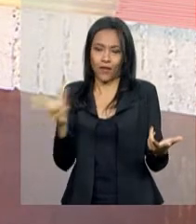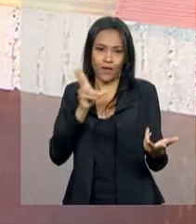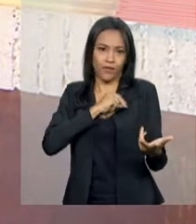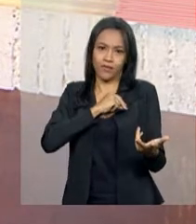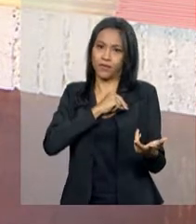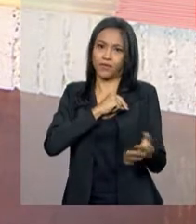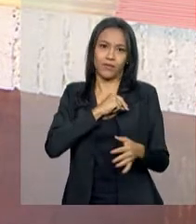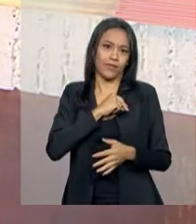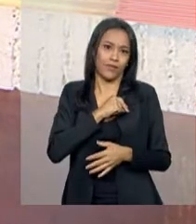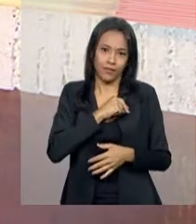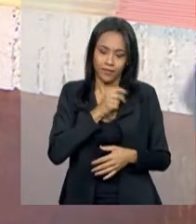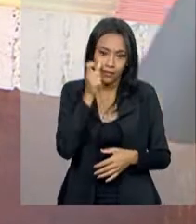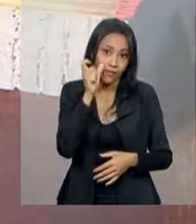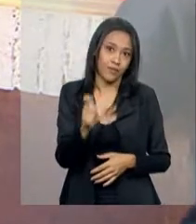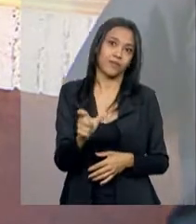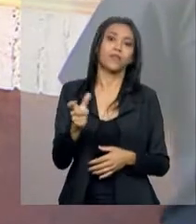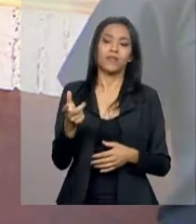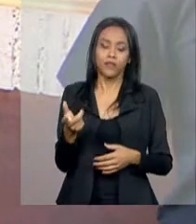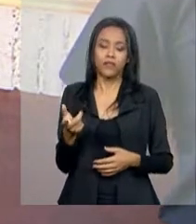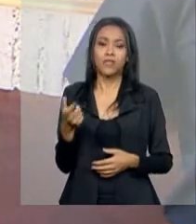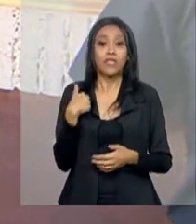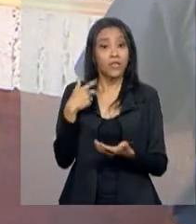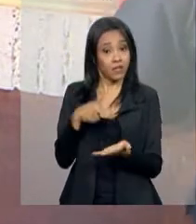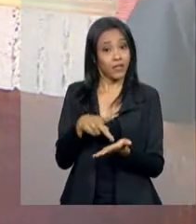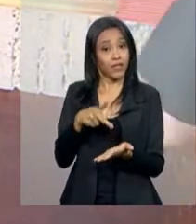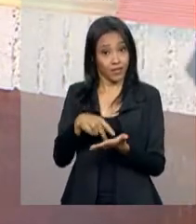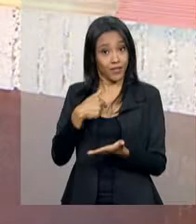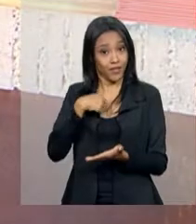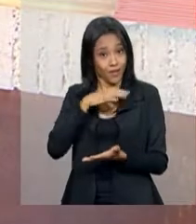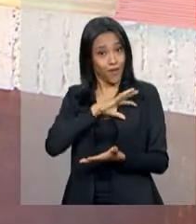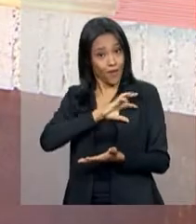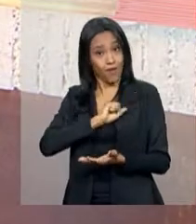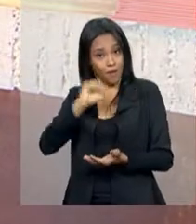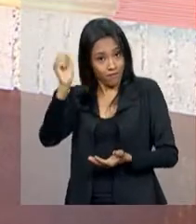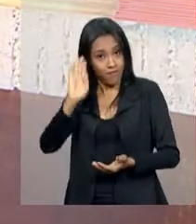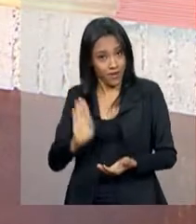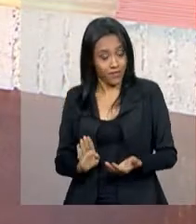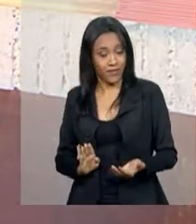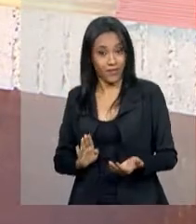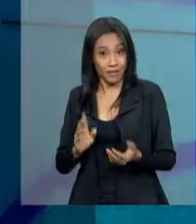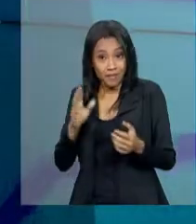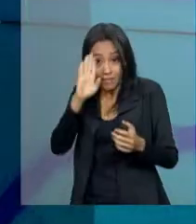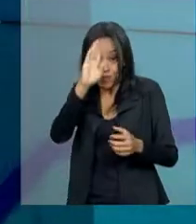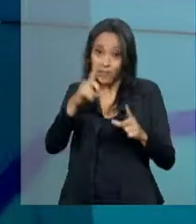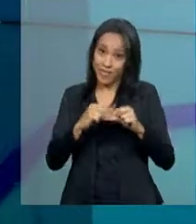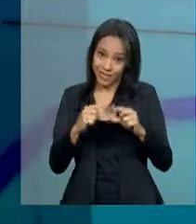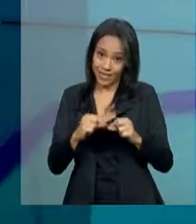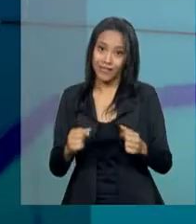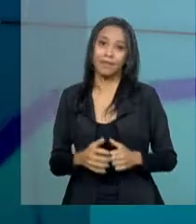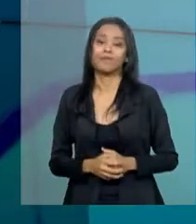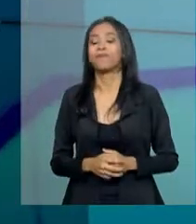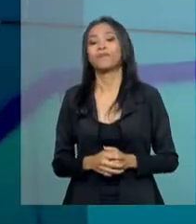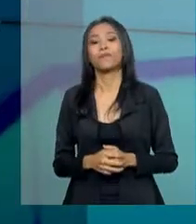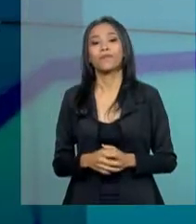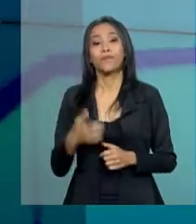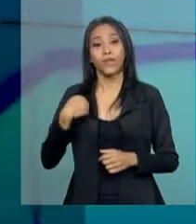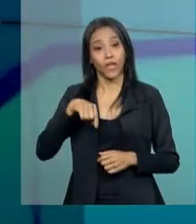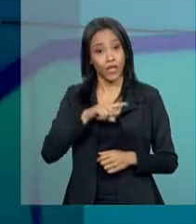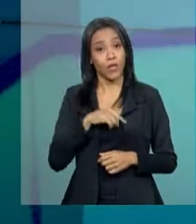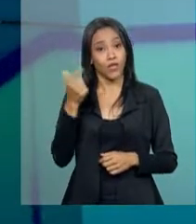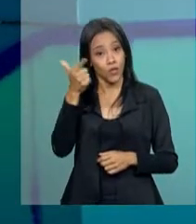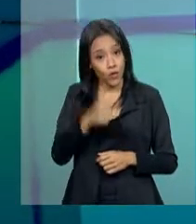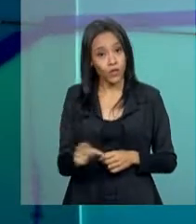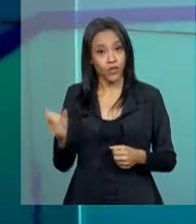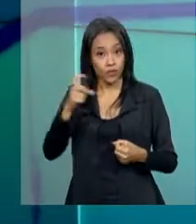muito interessantes. E, de verdade, eu amo o Brasil, especialmente Brasília. E a gente volta a falar